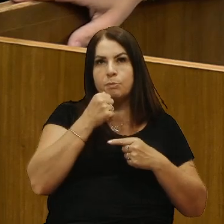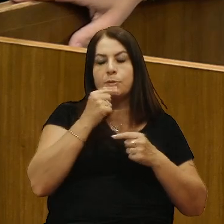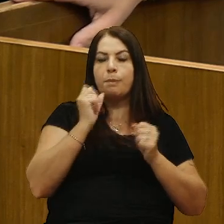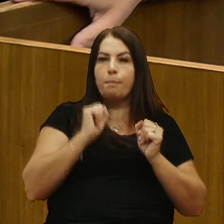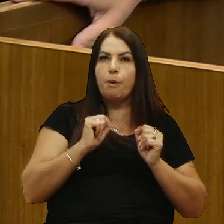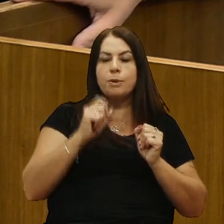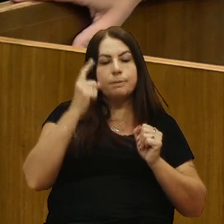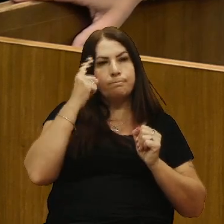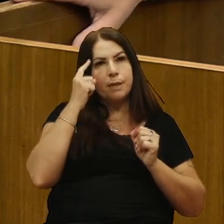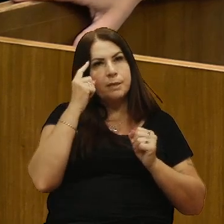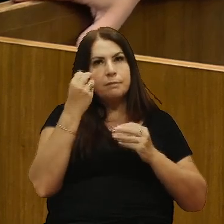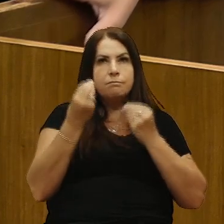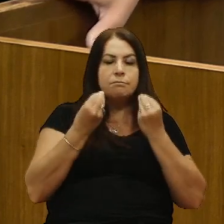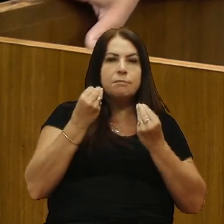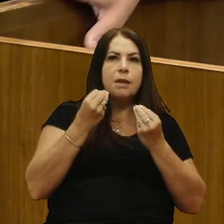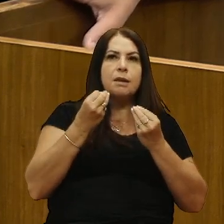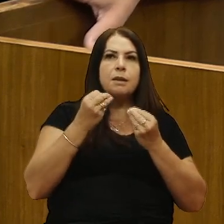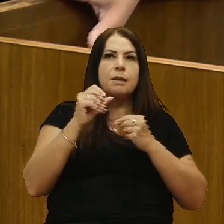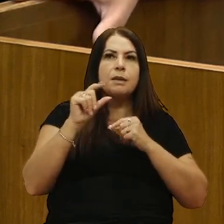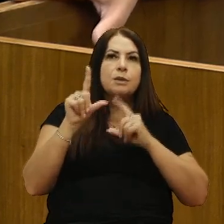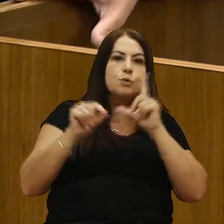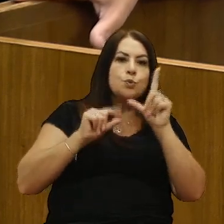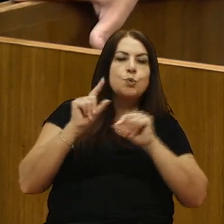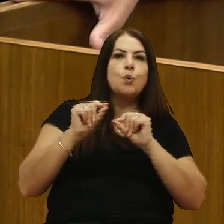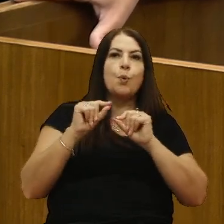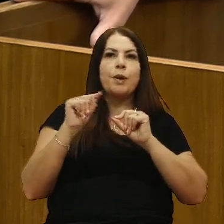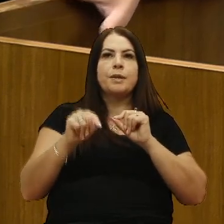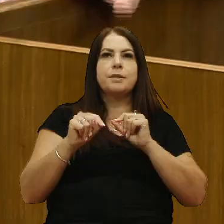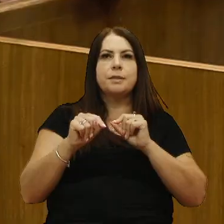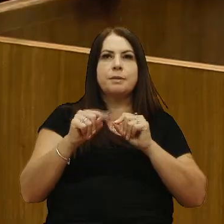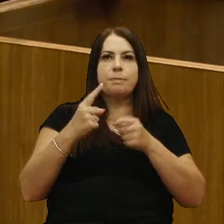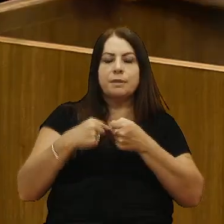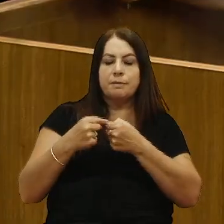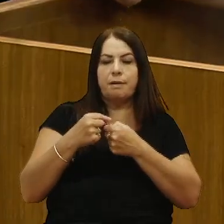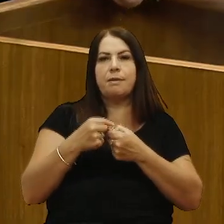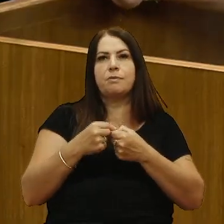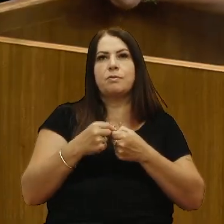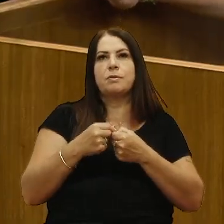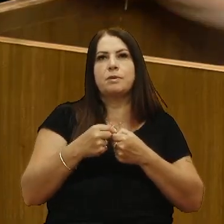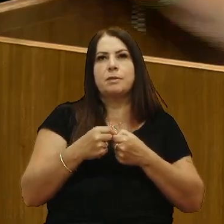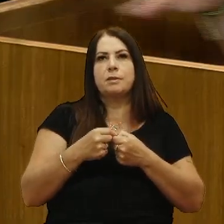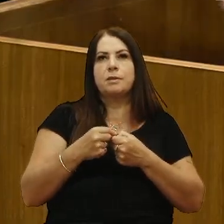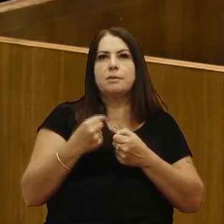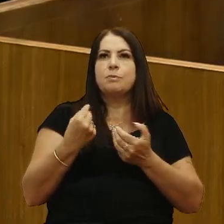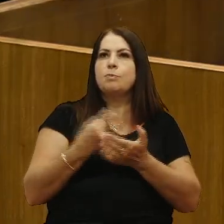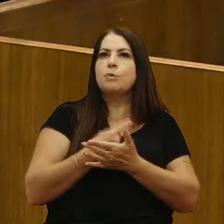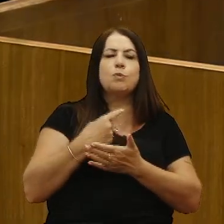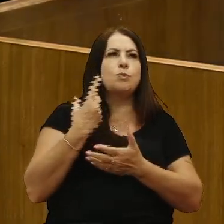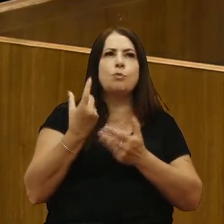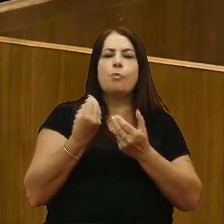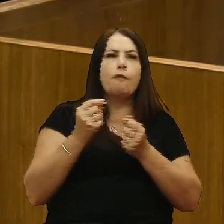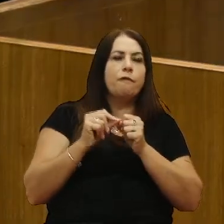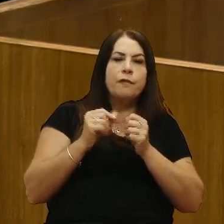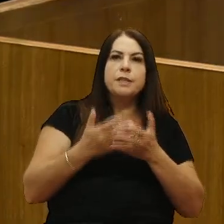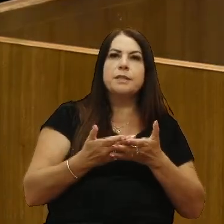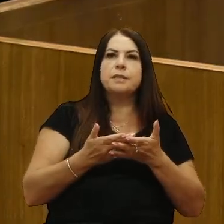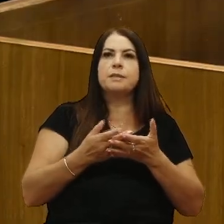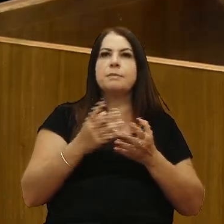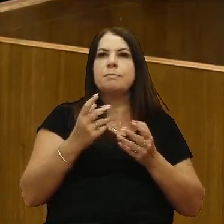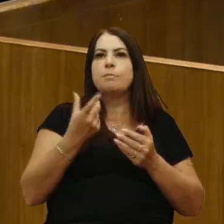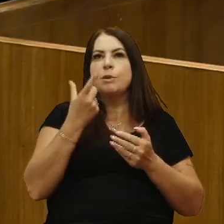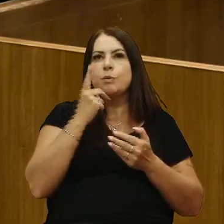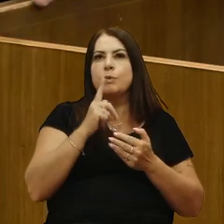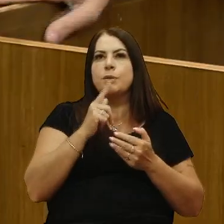possa pensar em alternativas aqui para a nossa cidade. Muito se questiona, né, como fazer para a gente